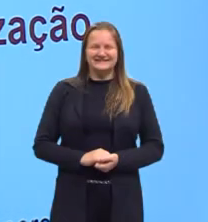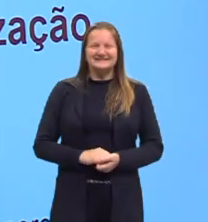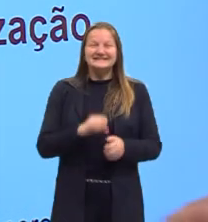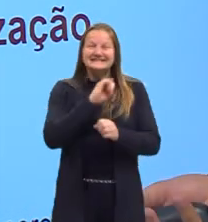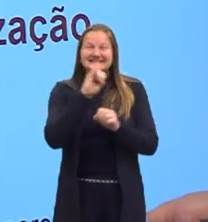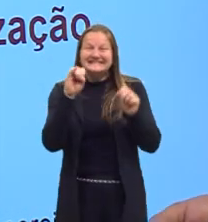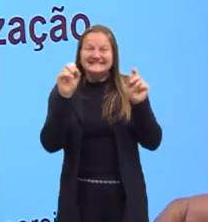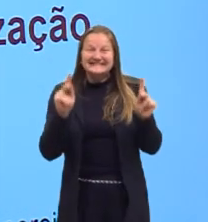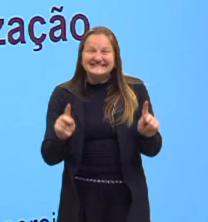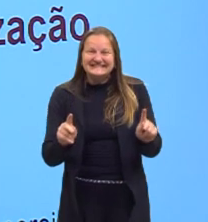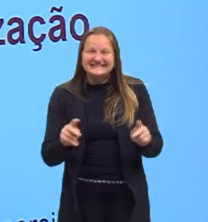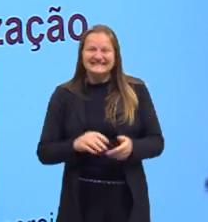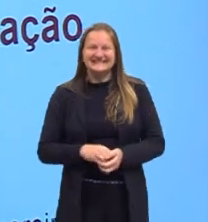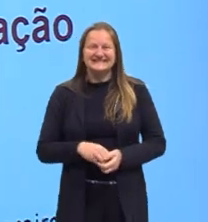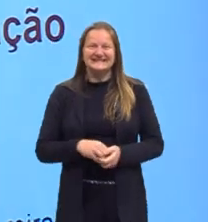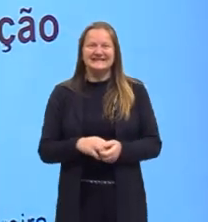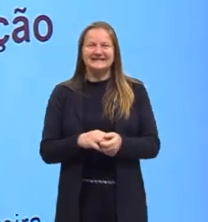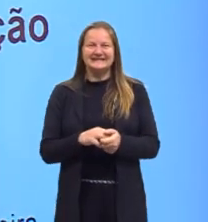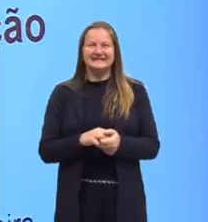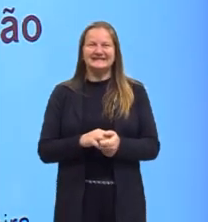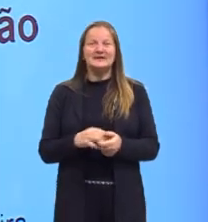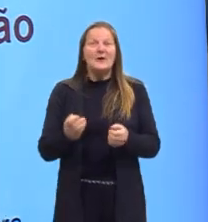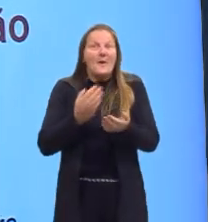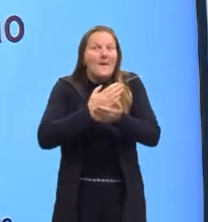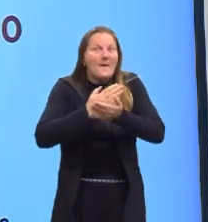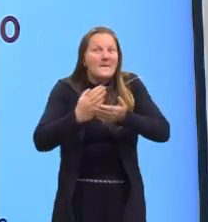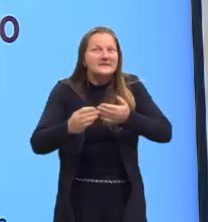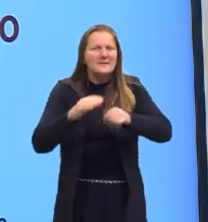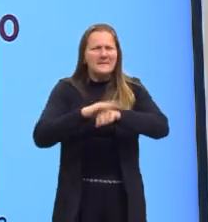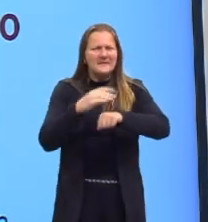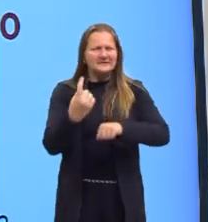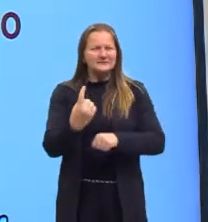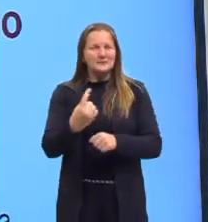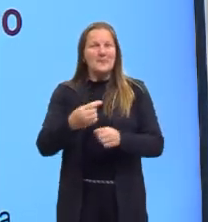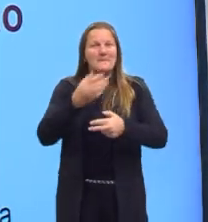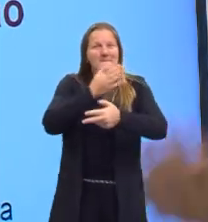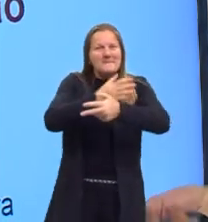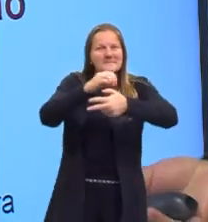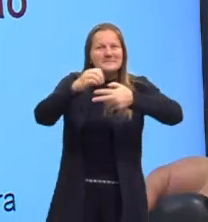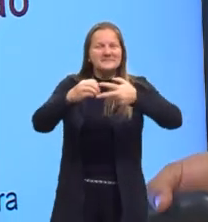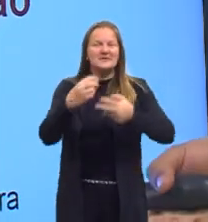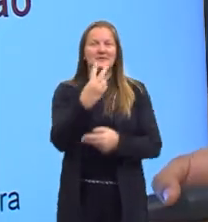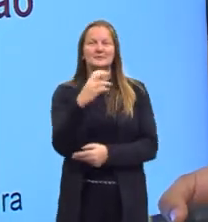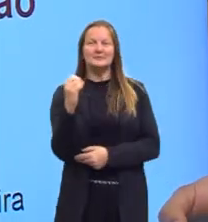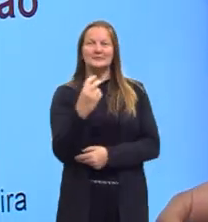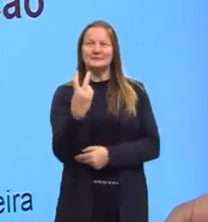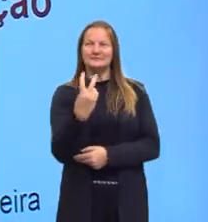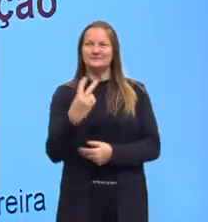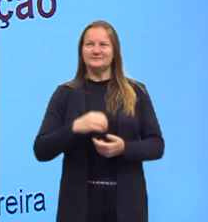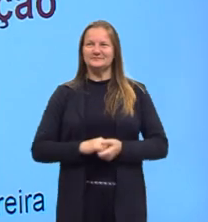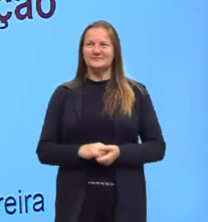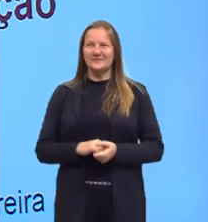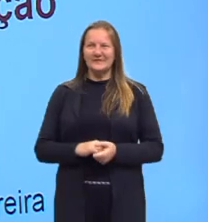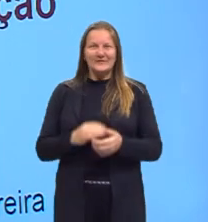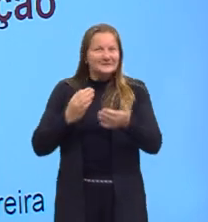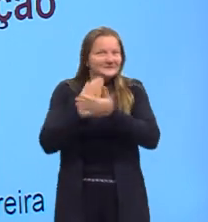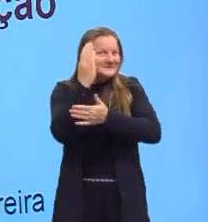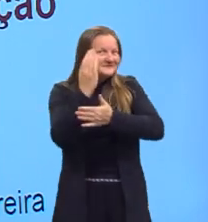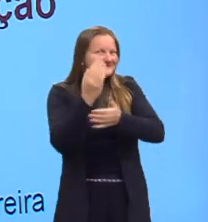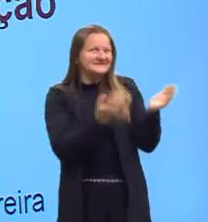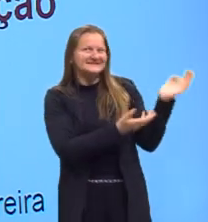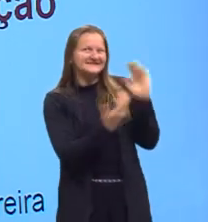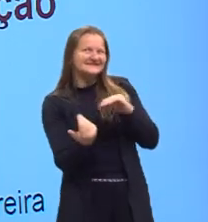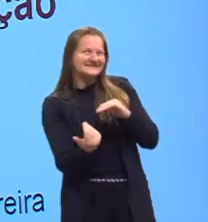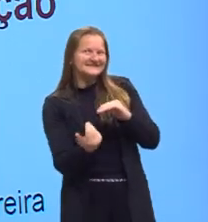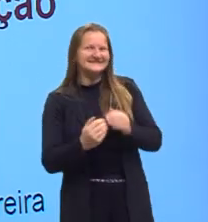o Olá pessoal estamos começando mais um programa pré-enem 2022 parecia o